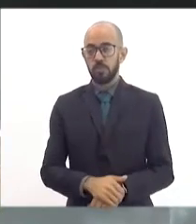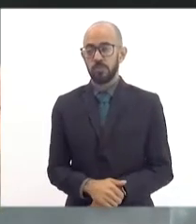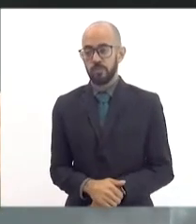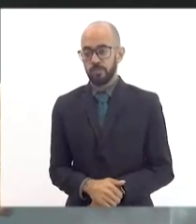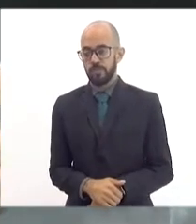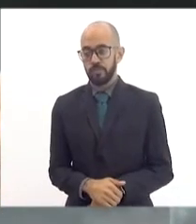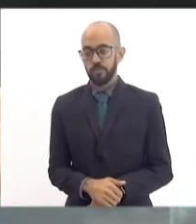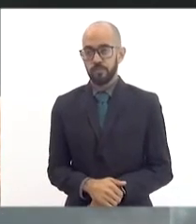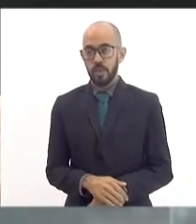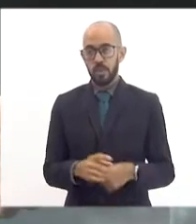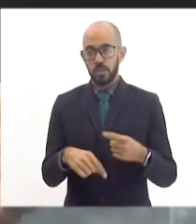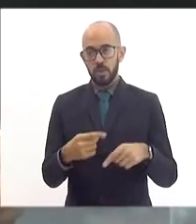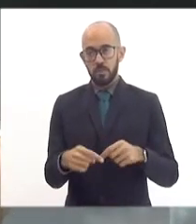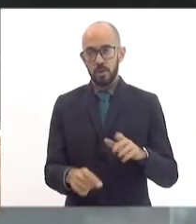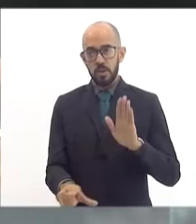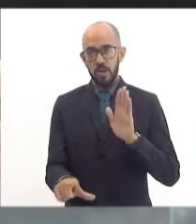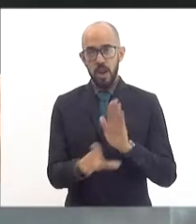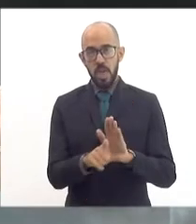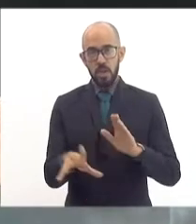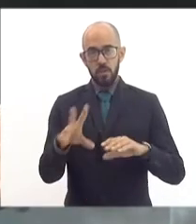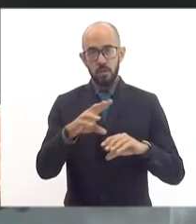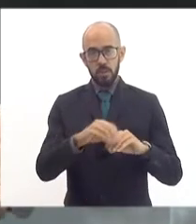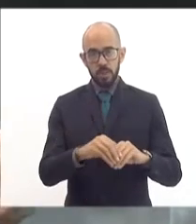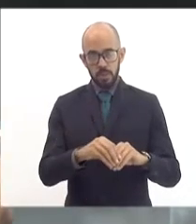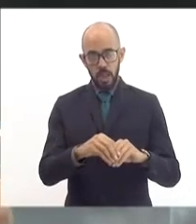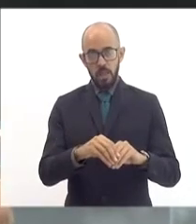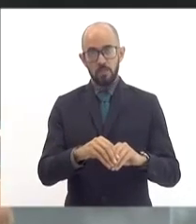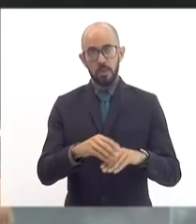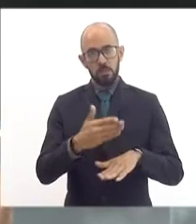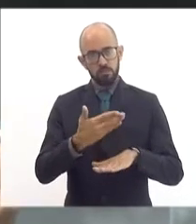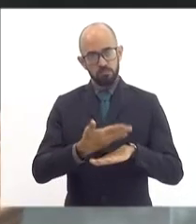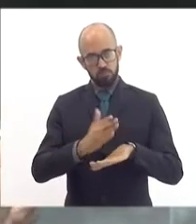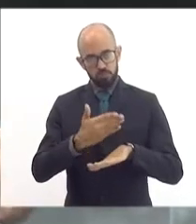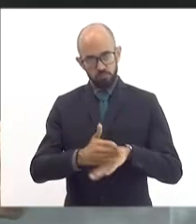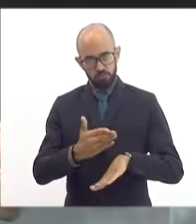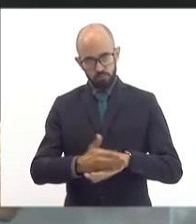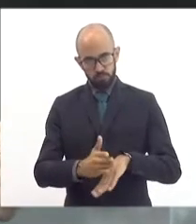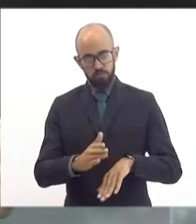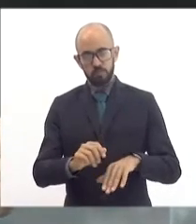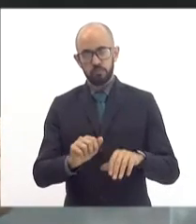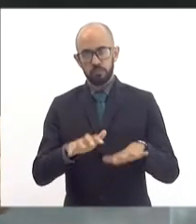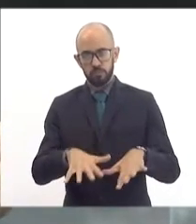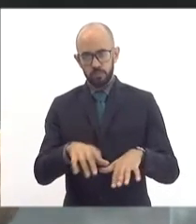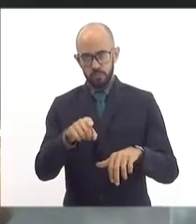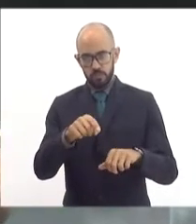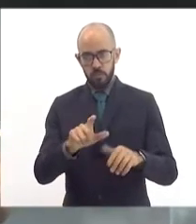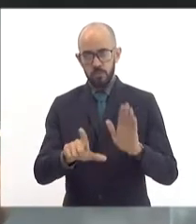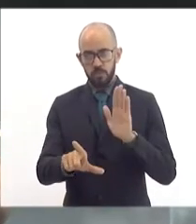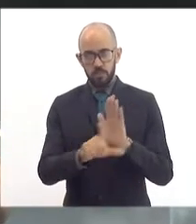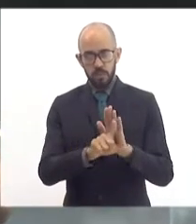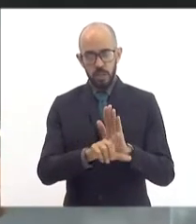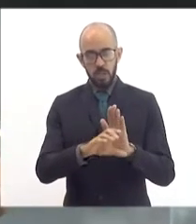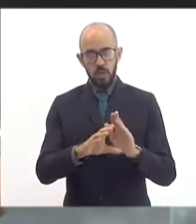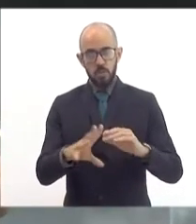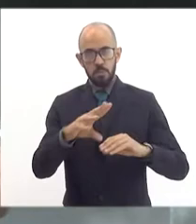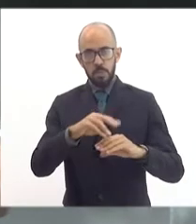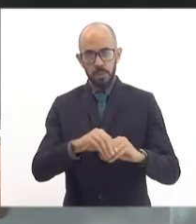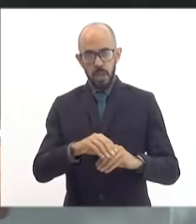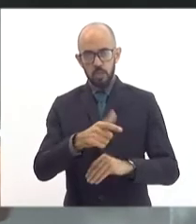houve a lei complementar que o regulamentou, que é a Lei Complementar 200, de